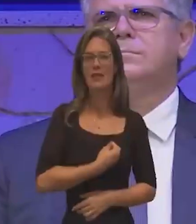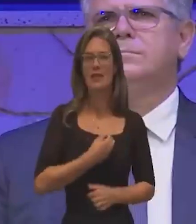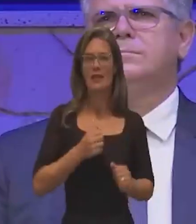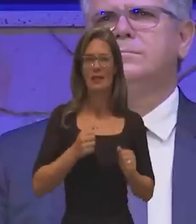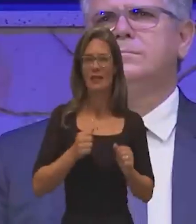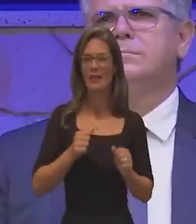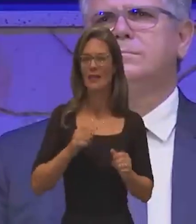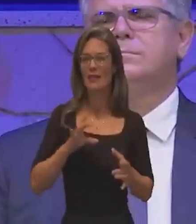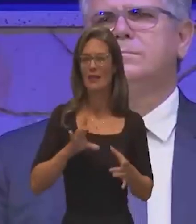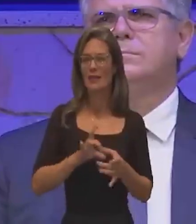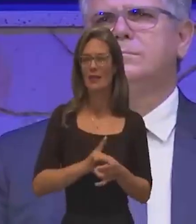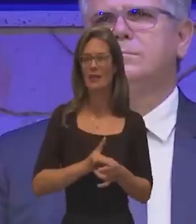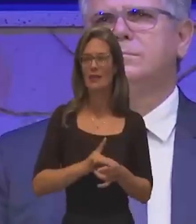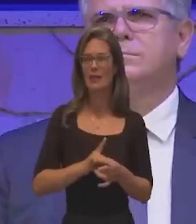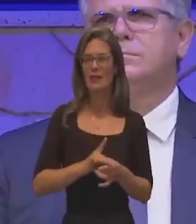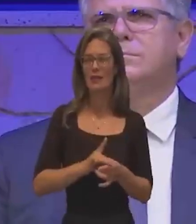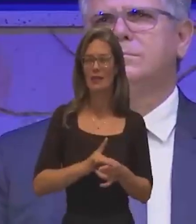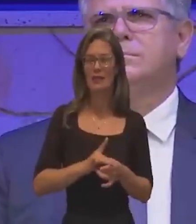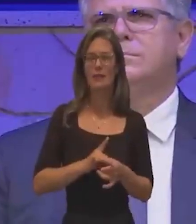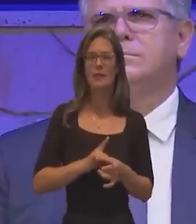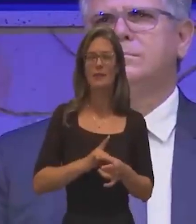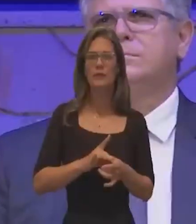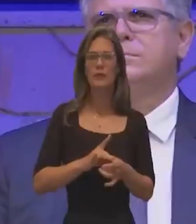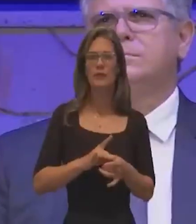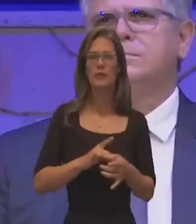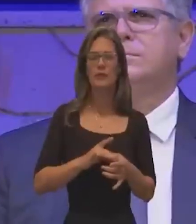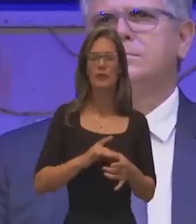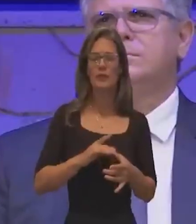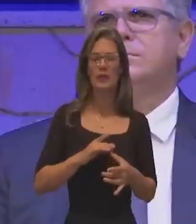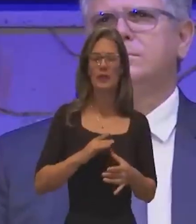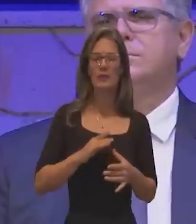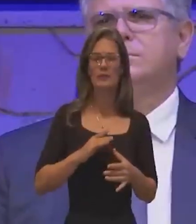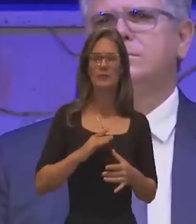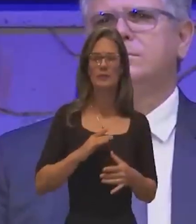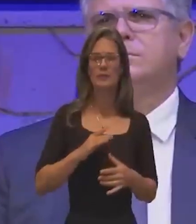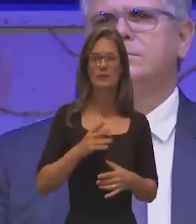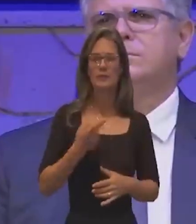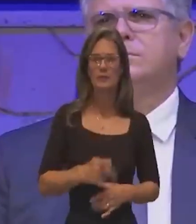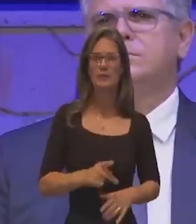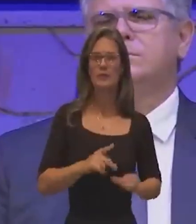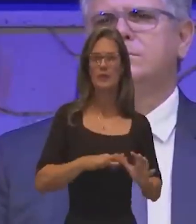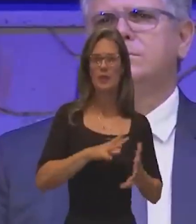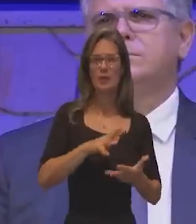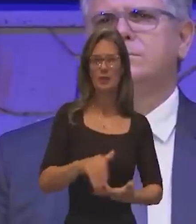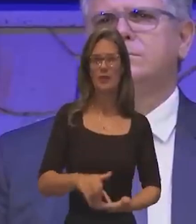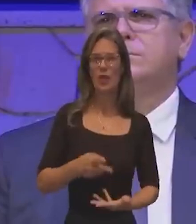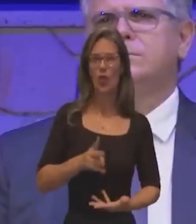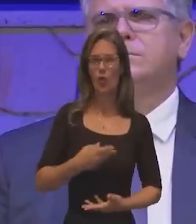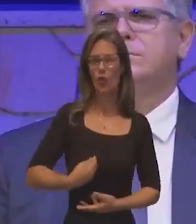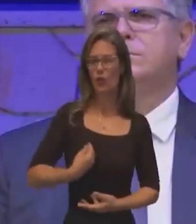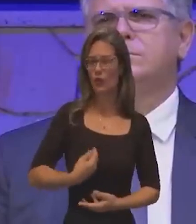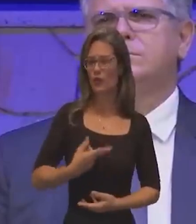Senhor, mas eu preciso estar aqui porque eu ainda habito no tabernáculo terrestre.